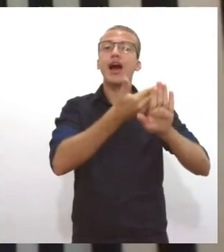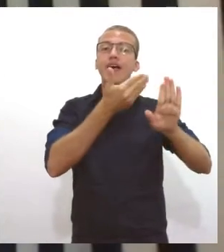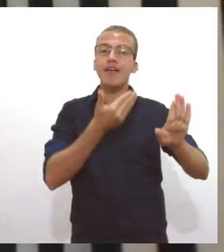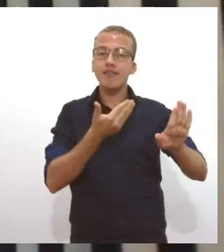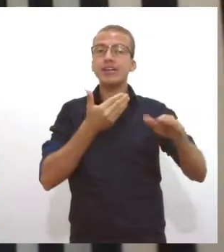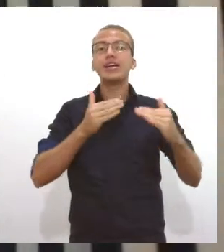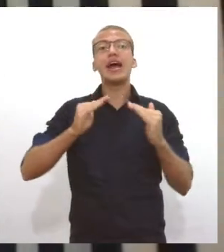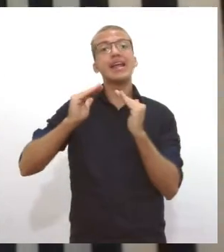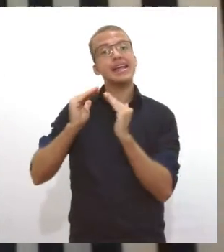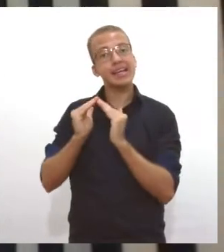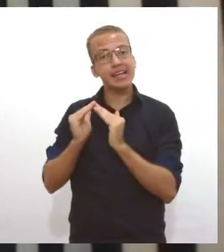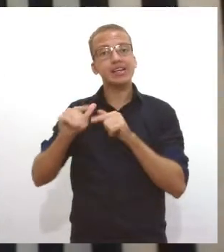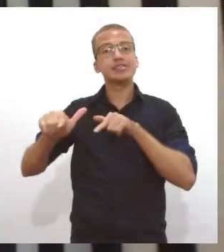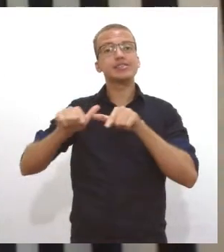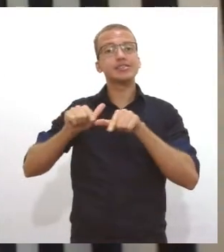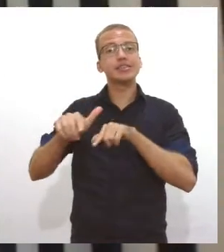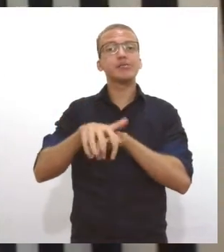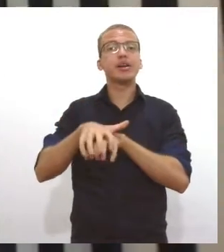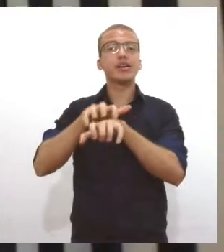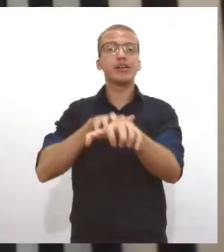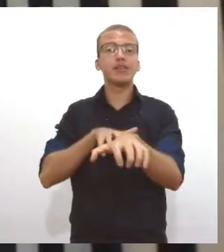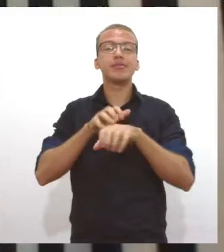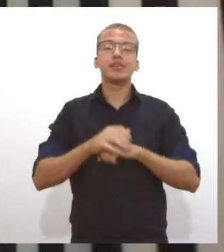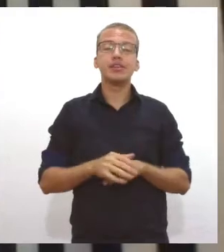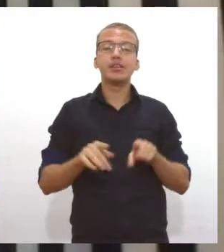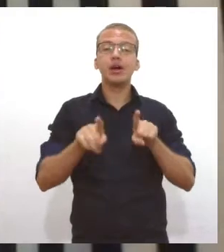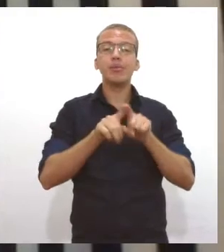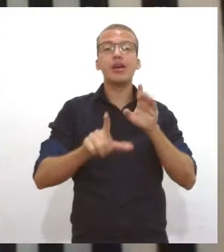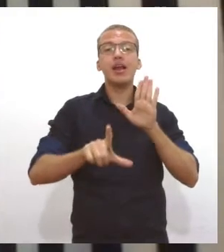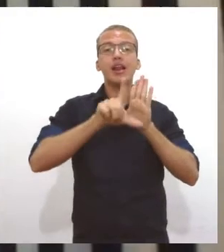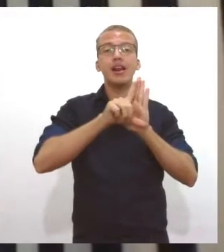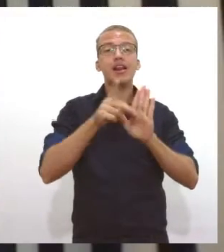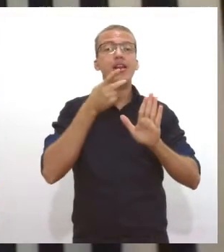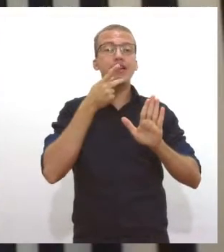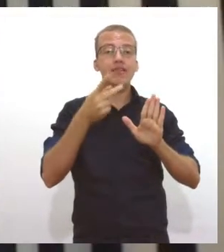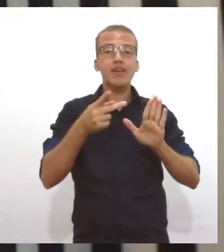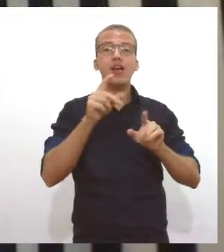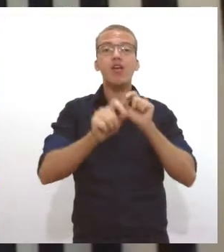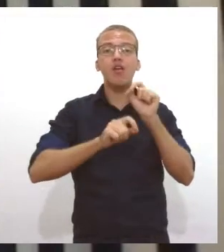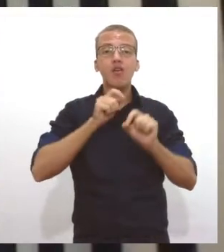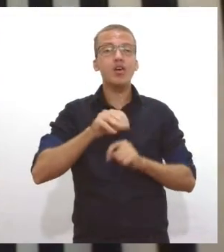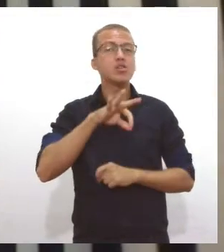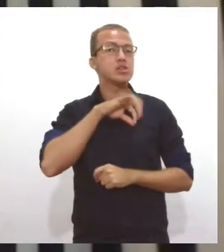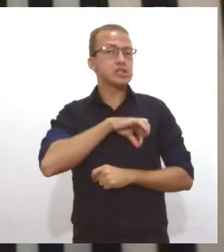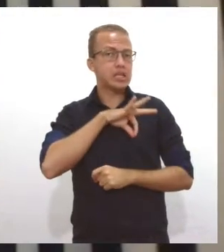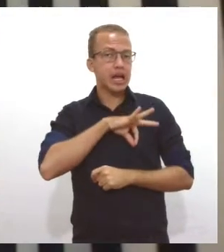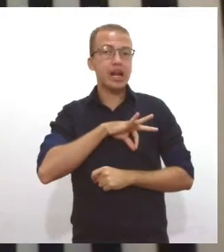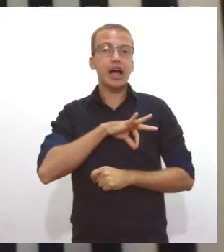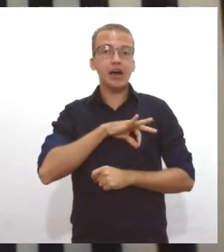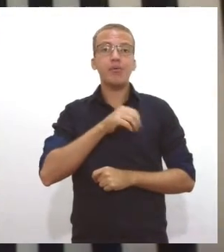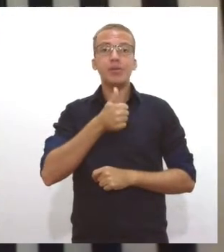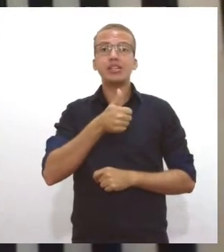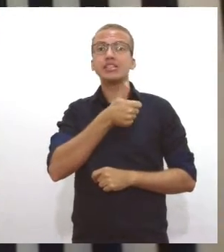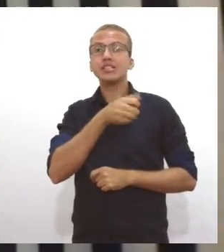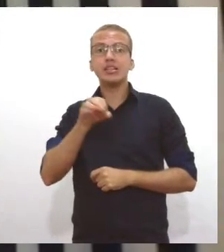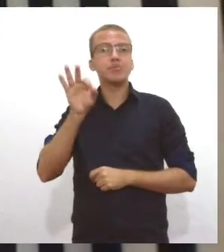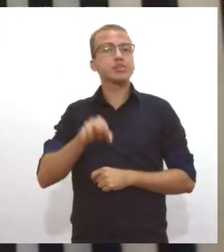também diz a lei que ela é serão afastada com 100 porcento do seu salário integral agora